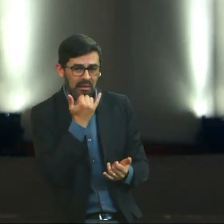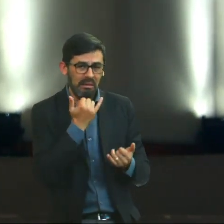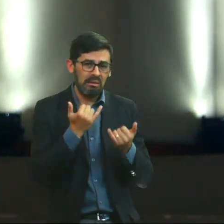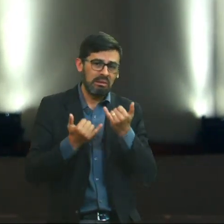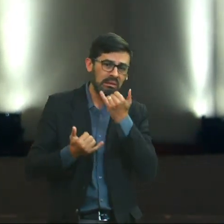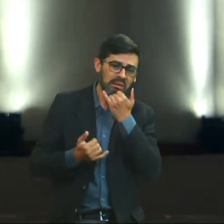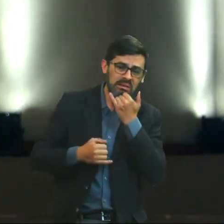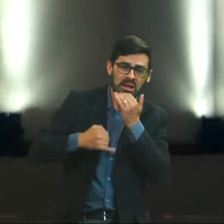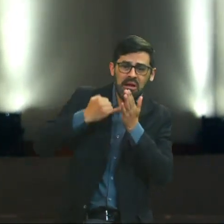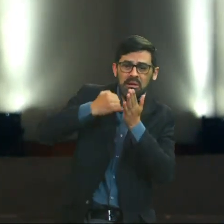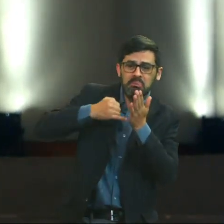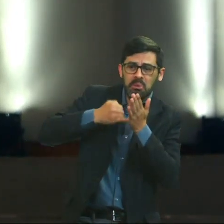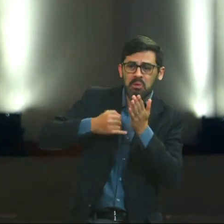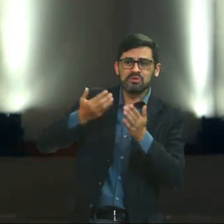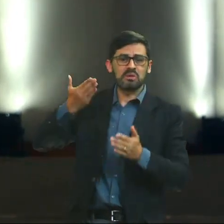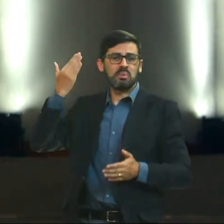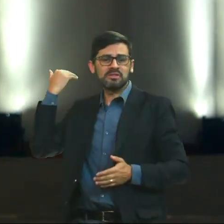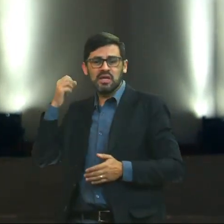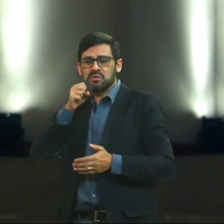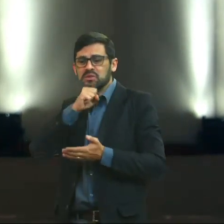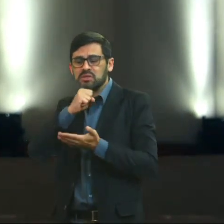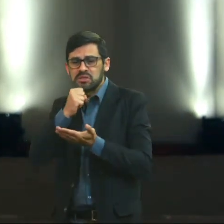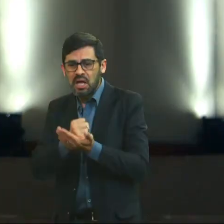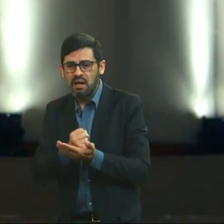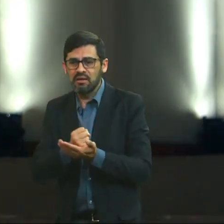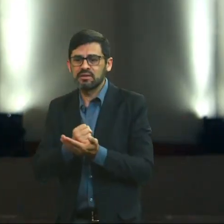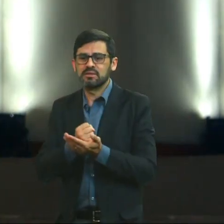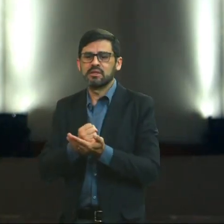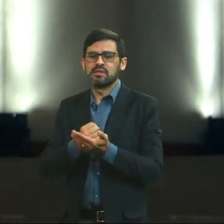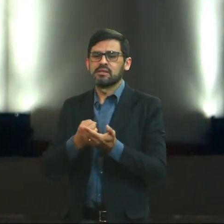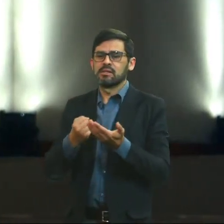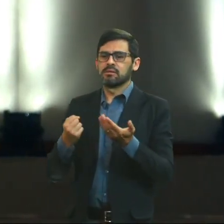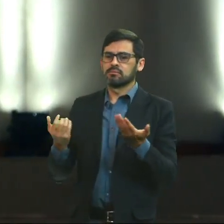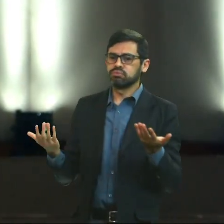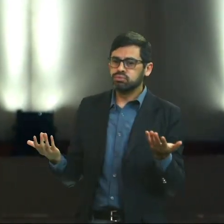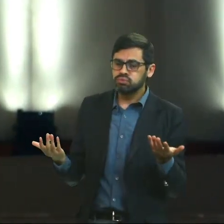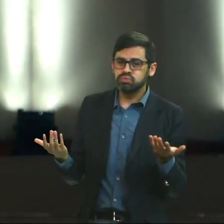imposto lá no Antigo Testamento. Jesus manda dar ao César o que é de César,